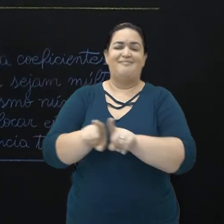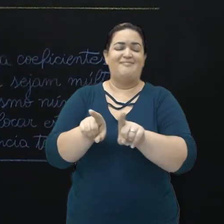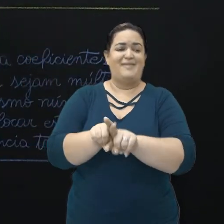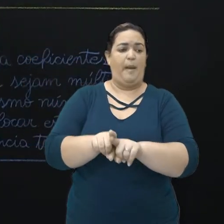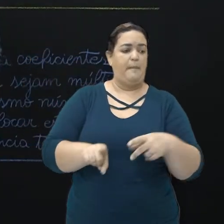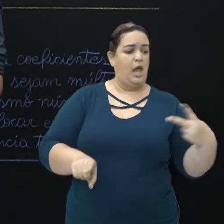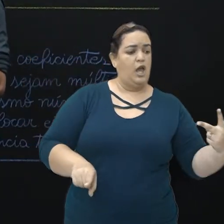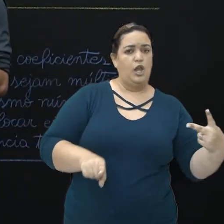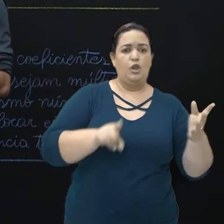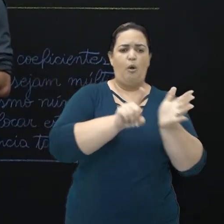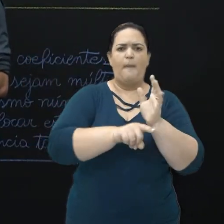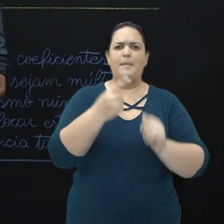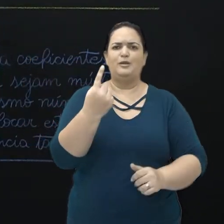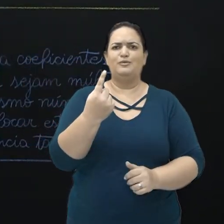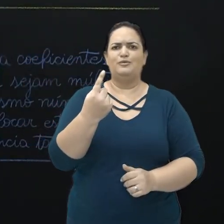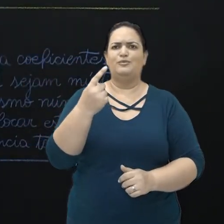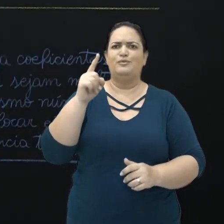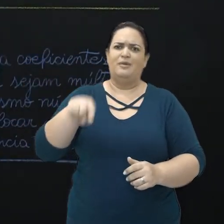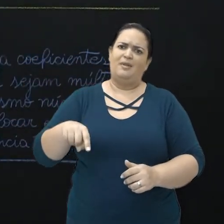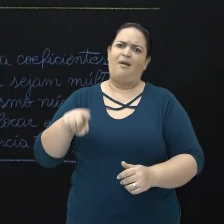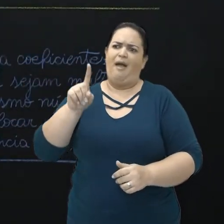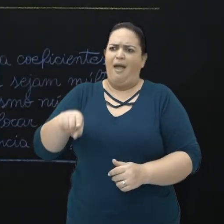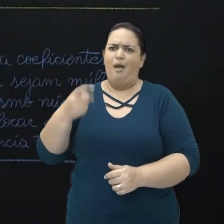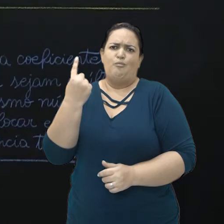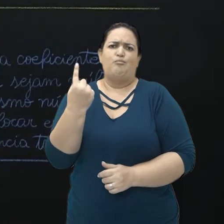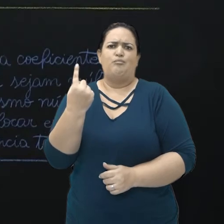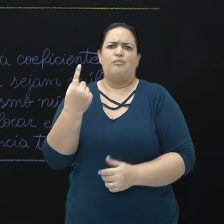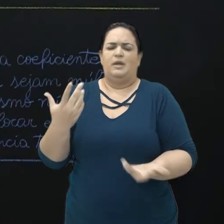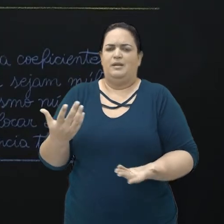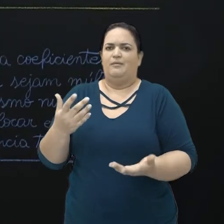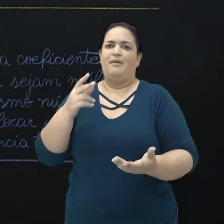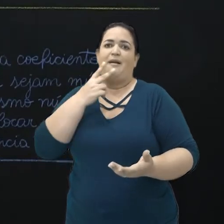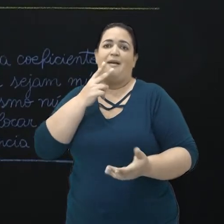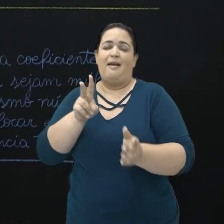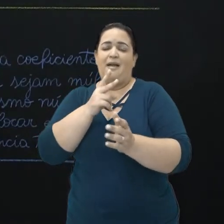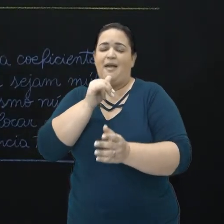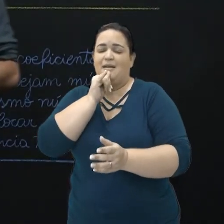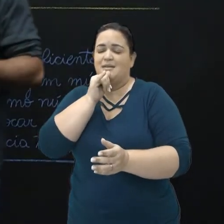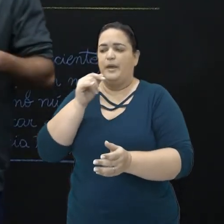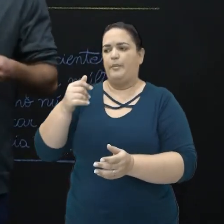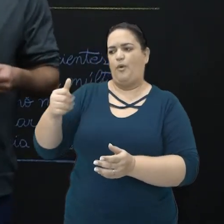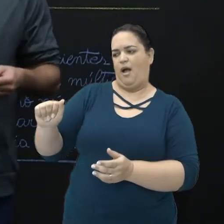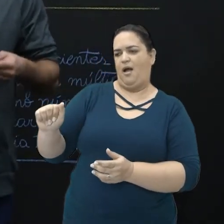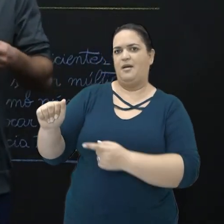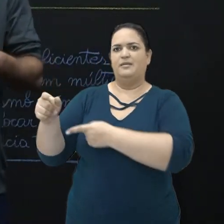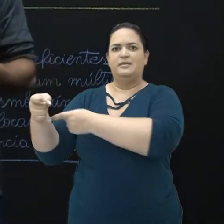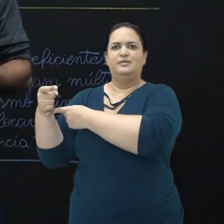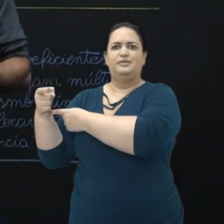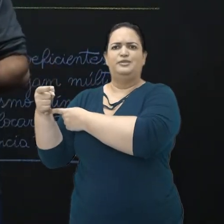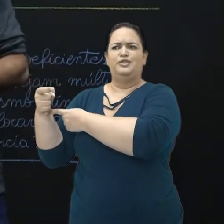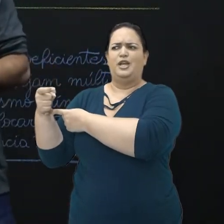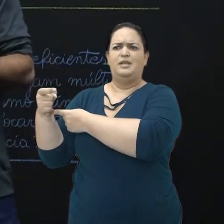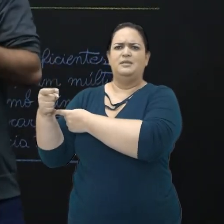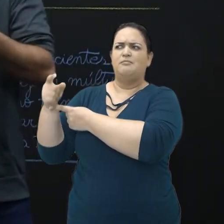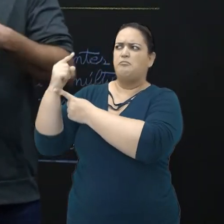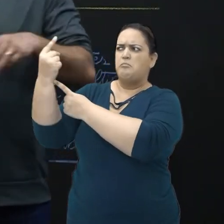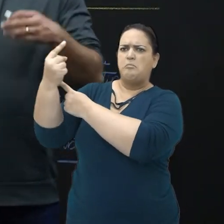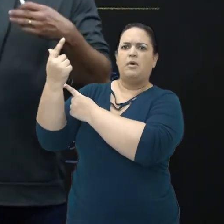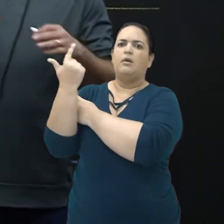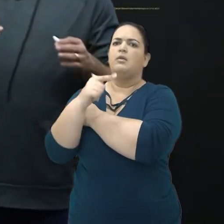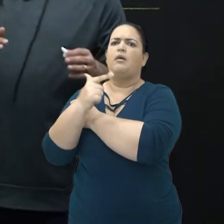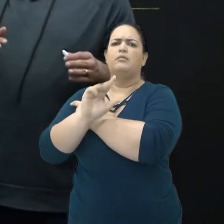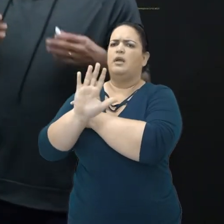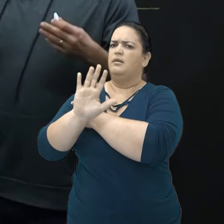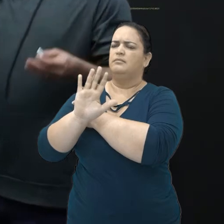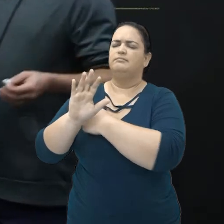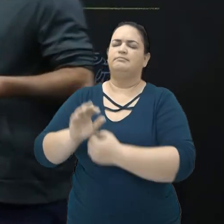que o elemento aqui é ax. Depois, 1 menos 1 é 0. Sendo a diferença igual a 0,